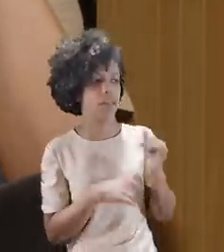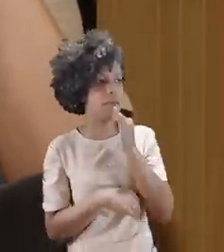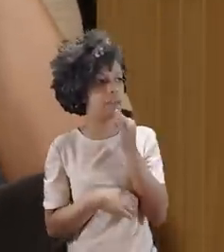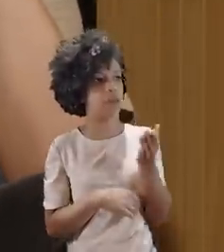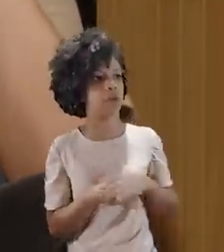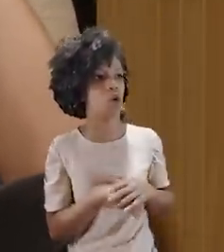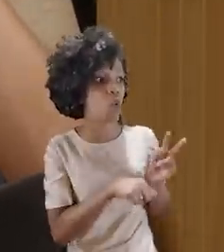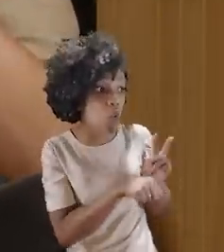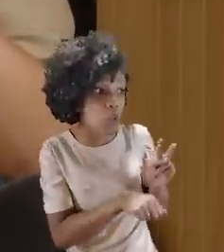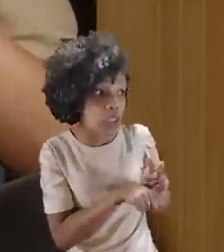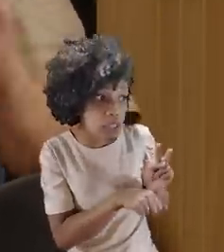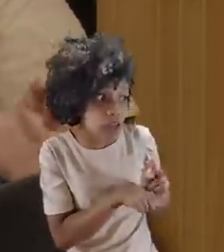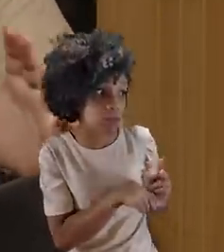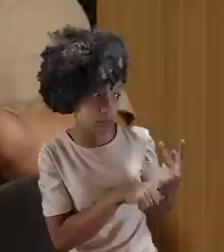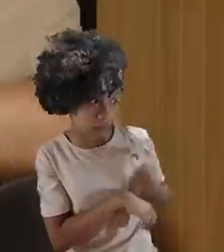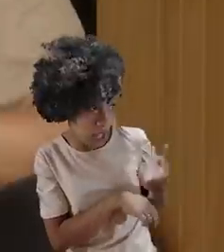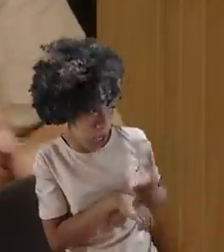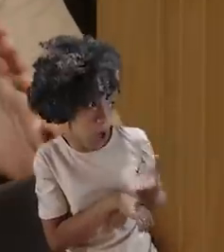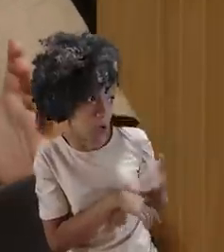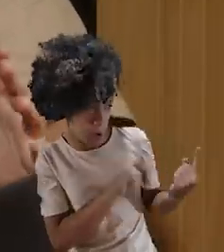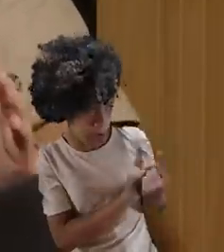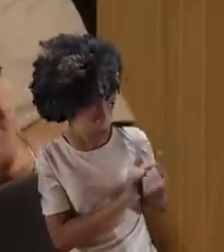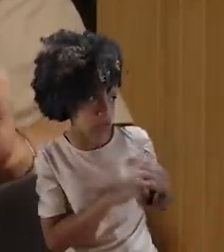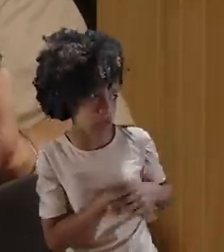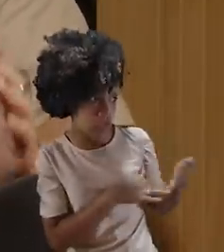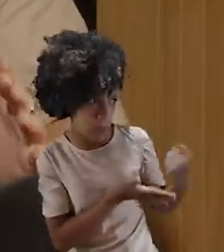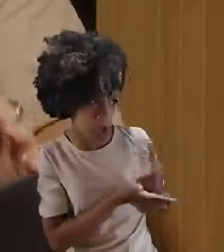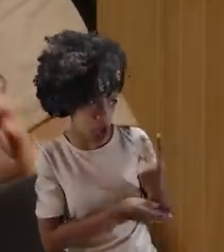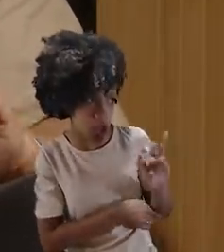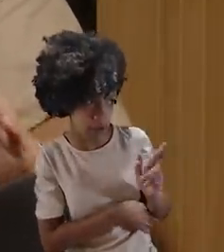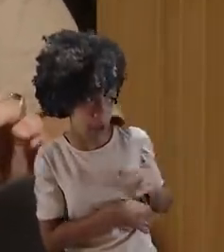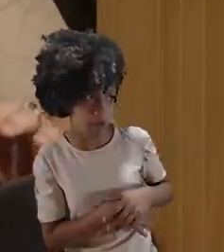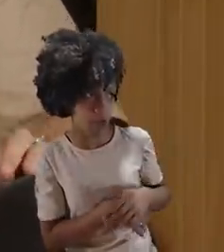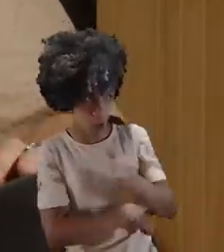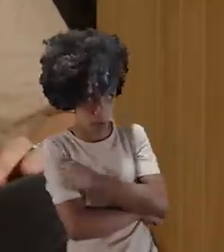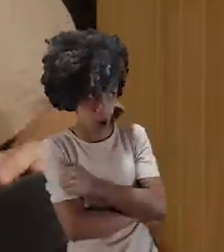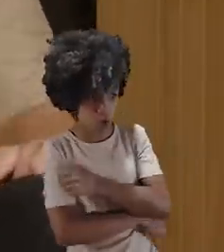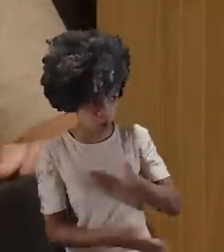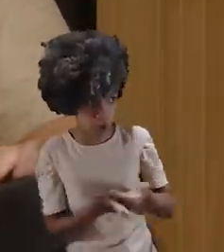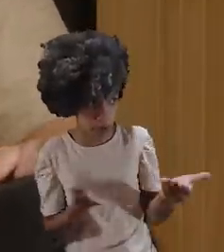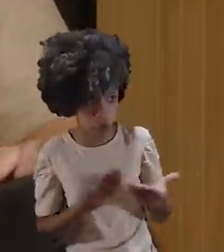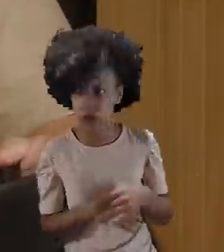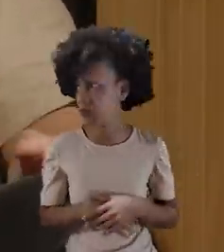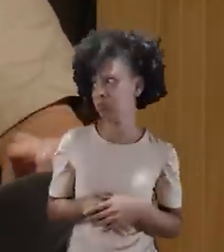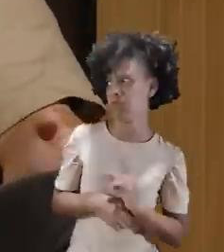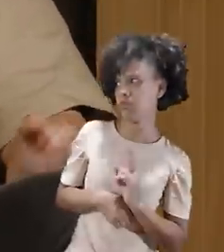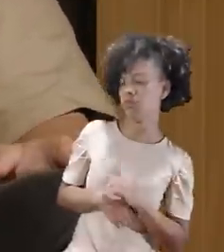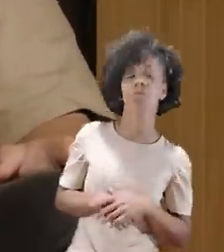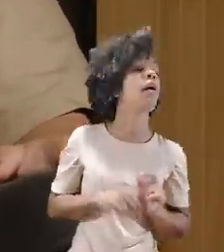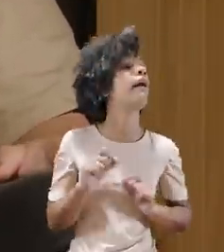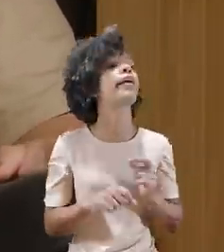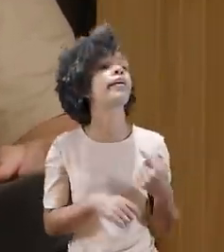mas cuidando do jeito que eu cuido de você tal como cliente você pagaria r$ 2 com aluno que começou hoje cortar o cabelo não